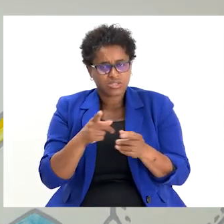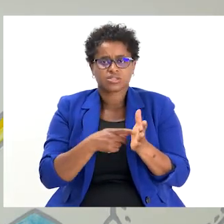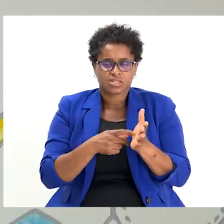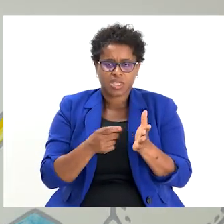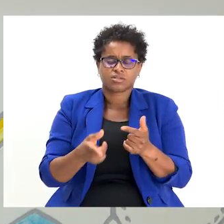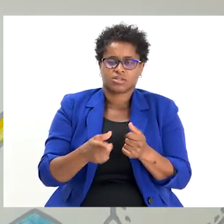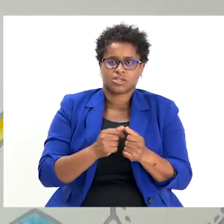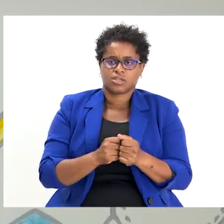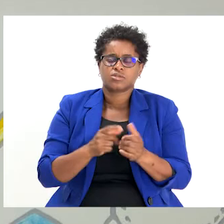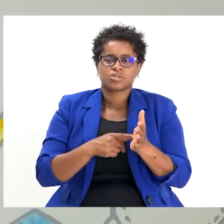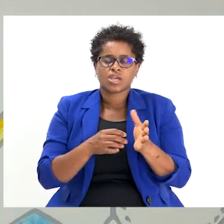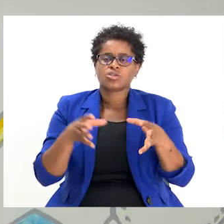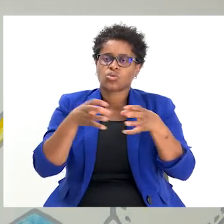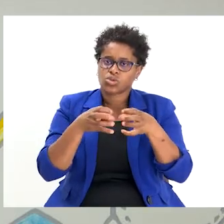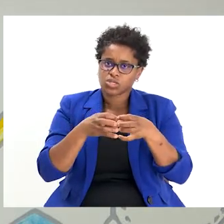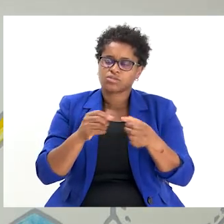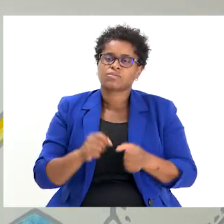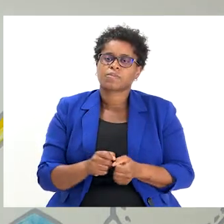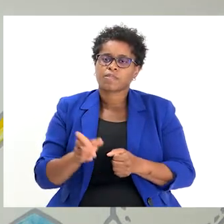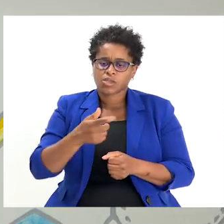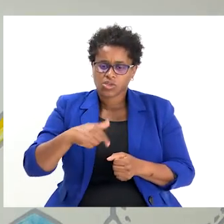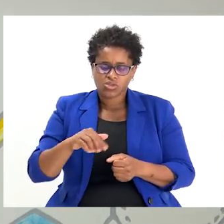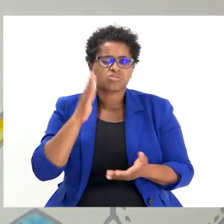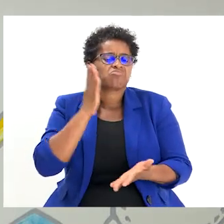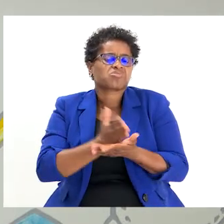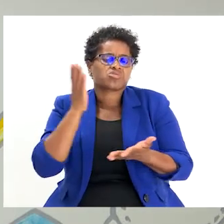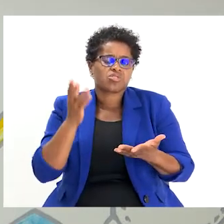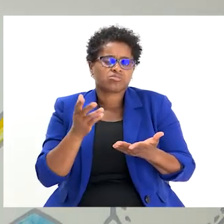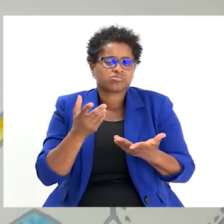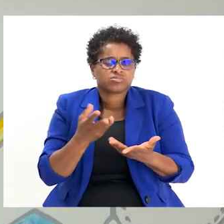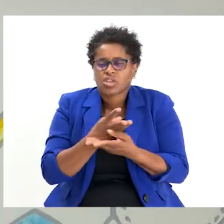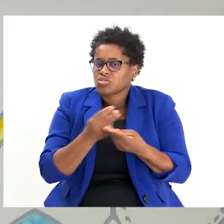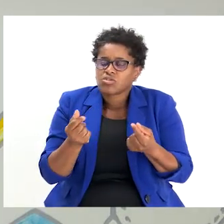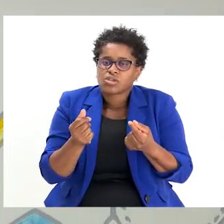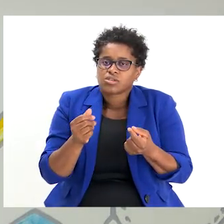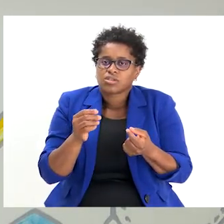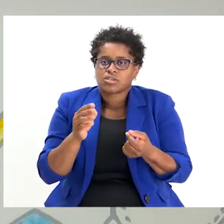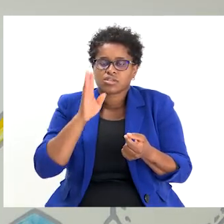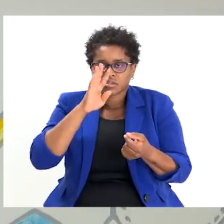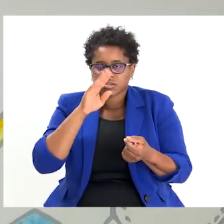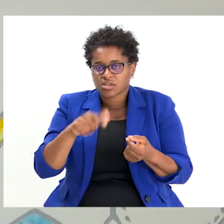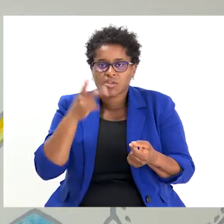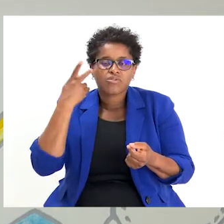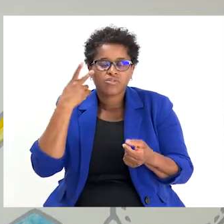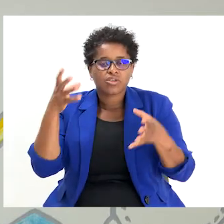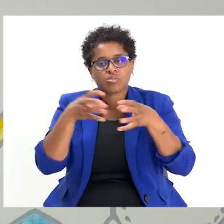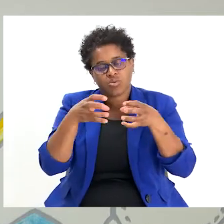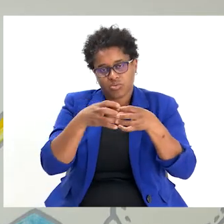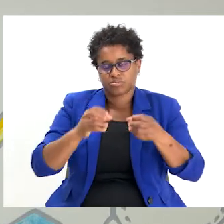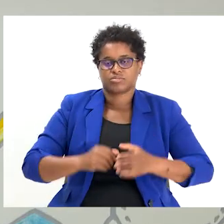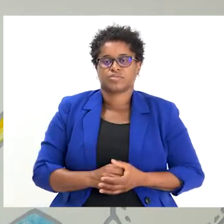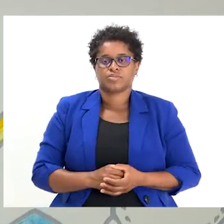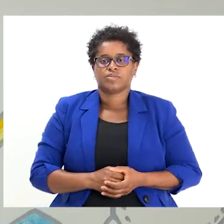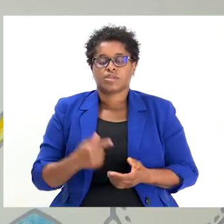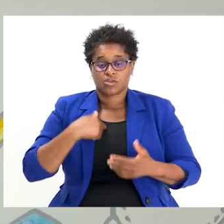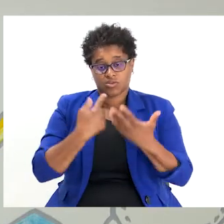Uma necessidade coletiva, aquilo que nós só satisfazemos pelo facto de estar a viver numa sociedade. Eu vou